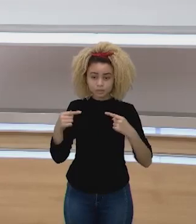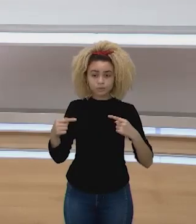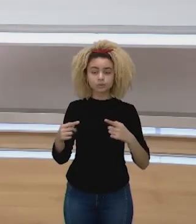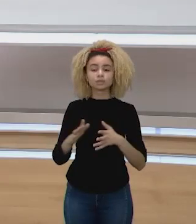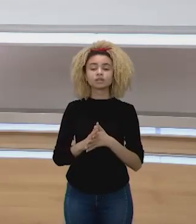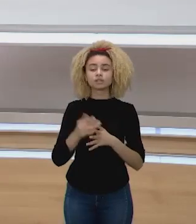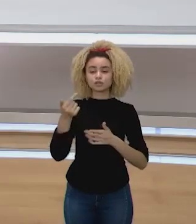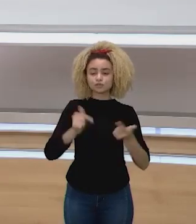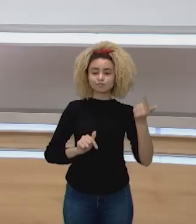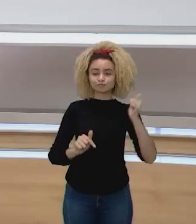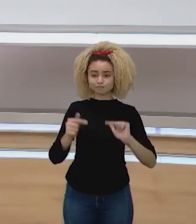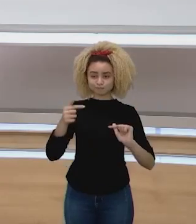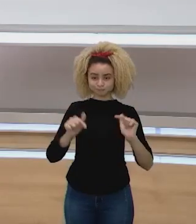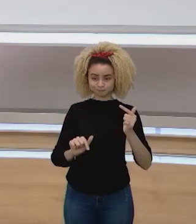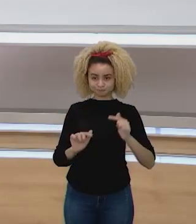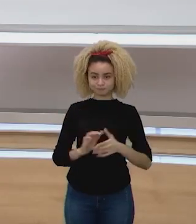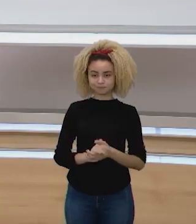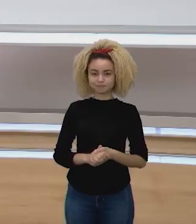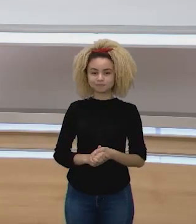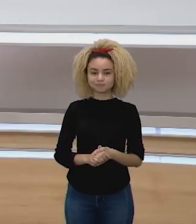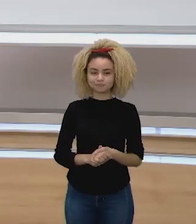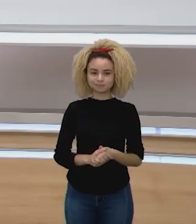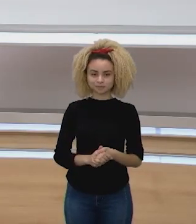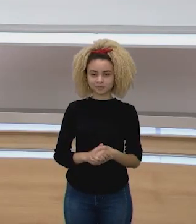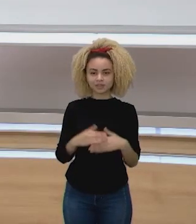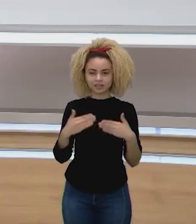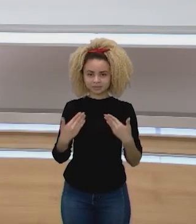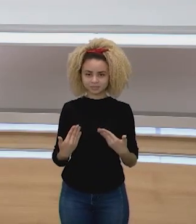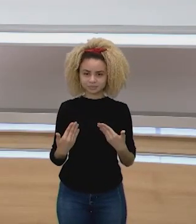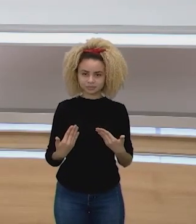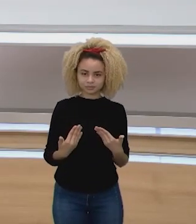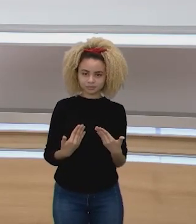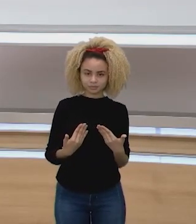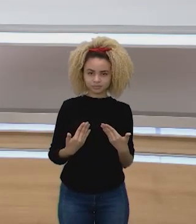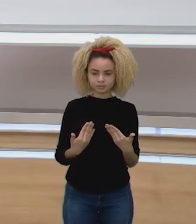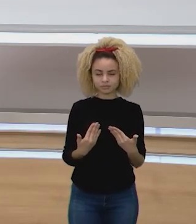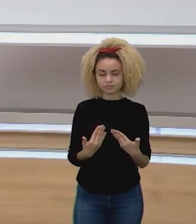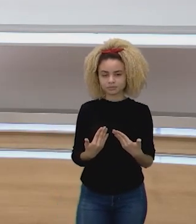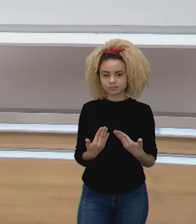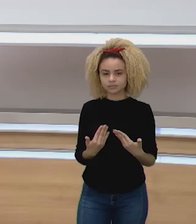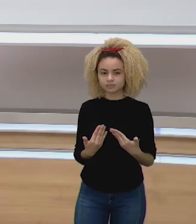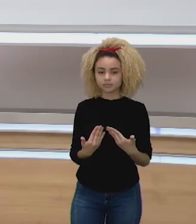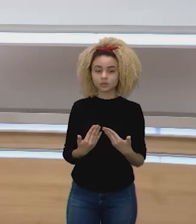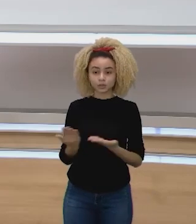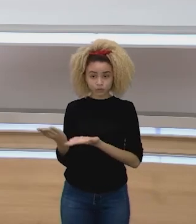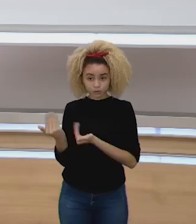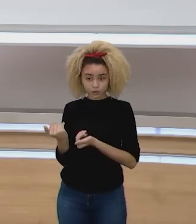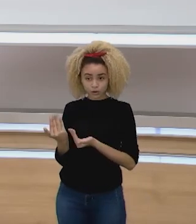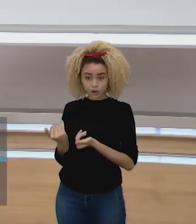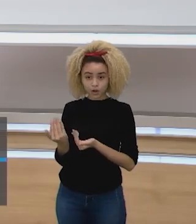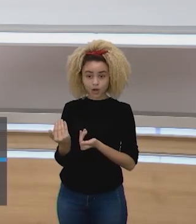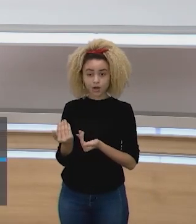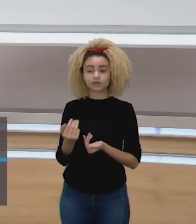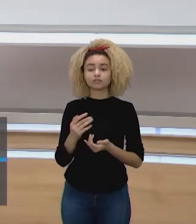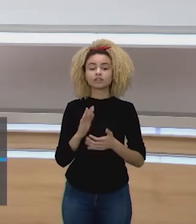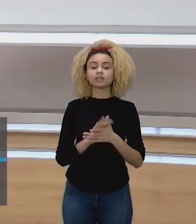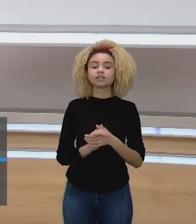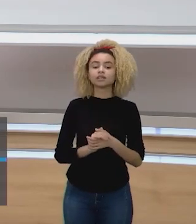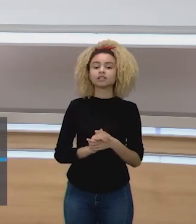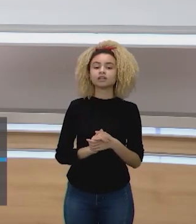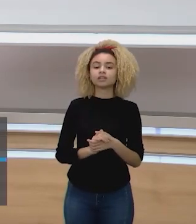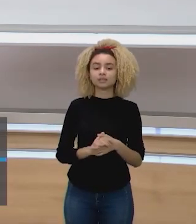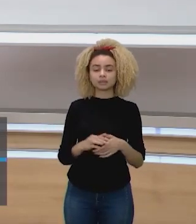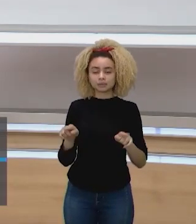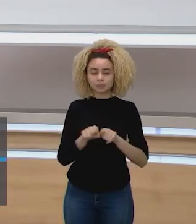né, indefinidamente, tá bom? Tá? Então, gente, né, os jovens aqui, a gente falando mais do Kraftwerk, né,